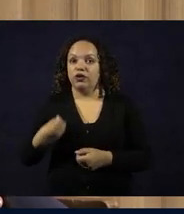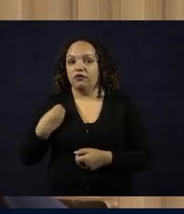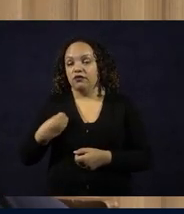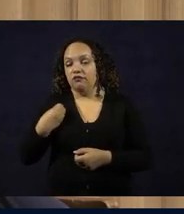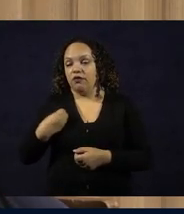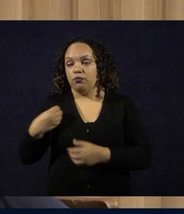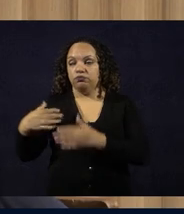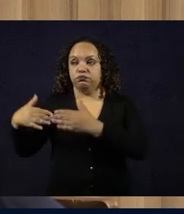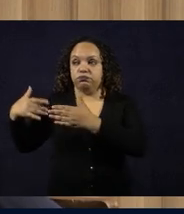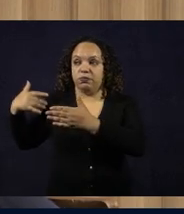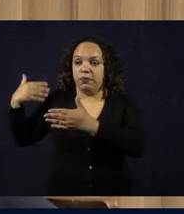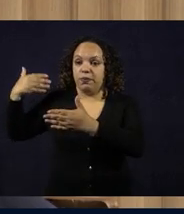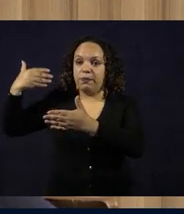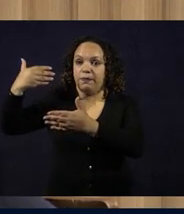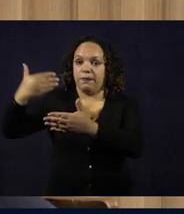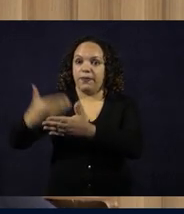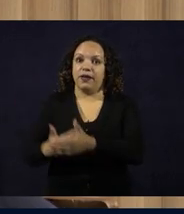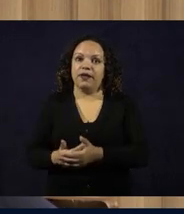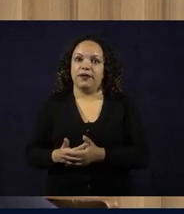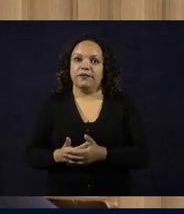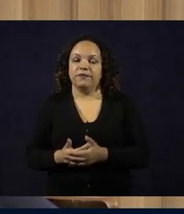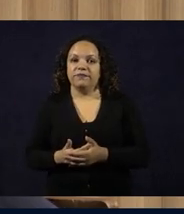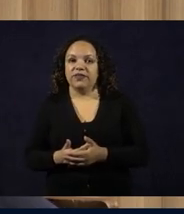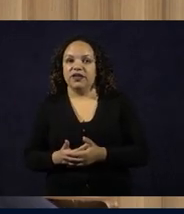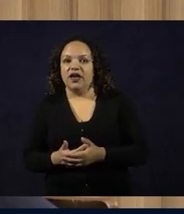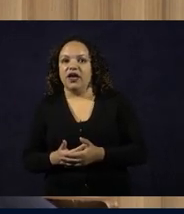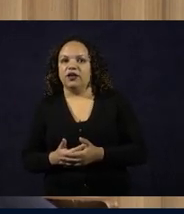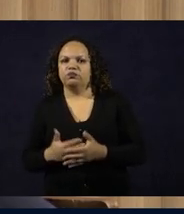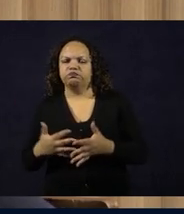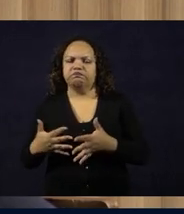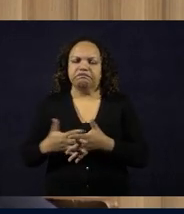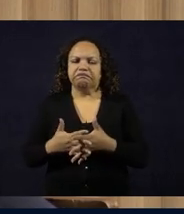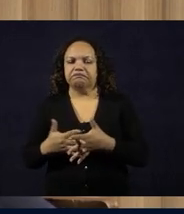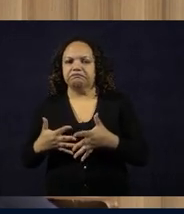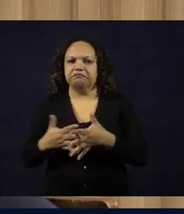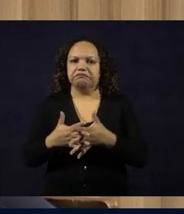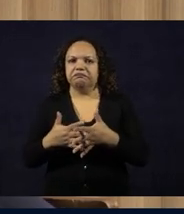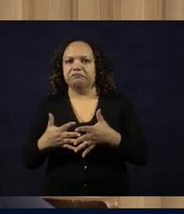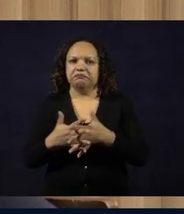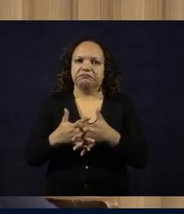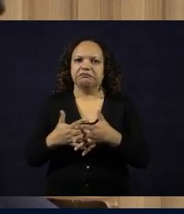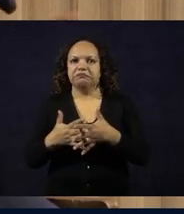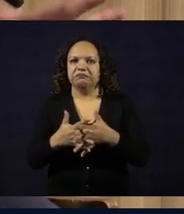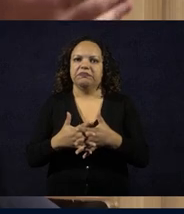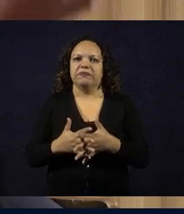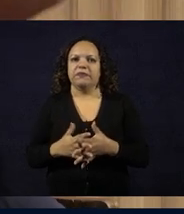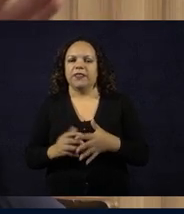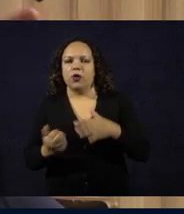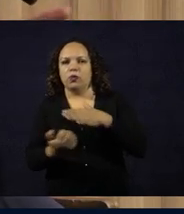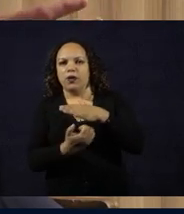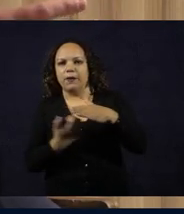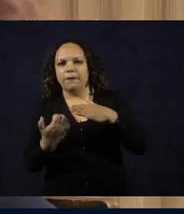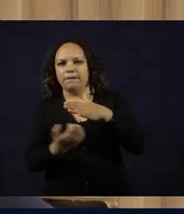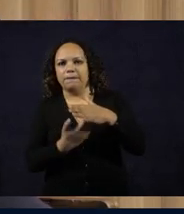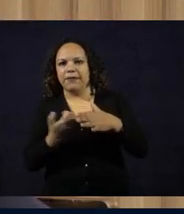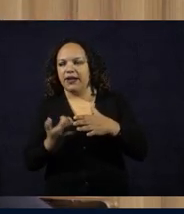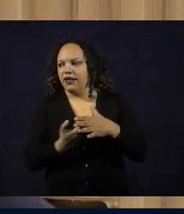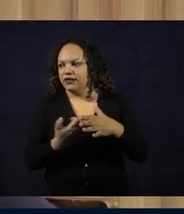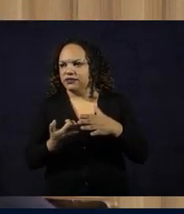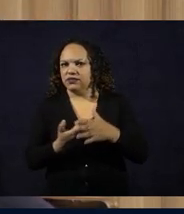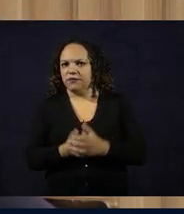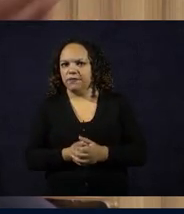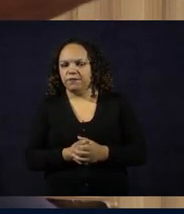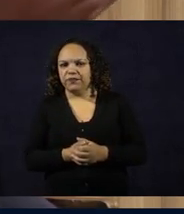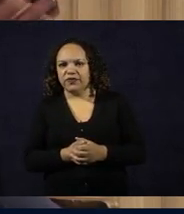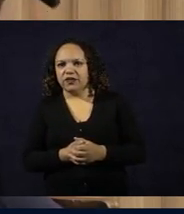nos últimos anos uma resistência das moléculas químicas que é Era ridículo uma empresa química que gasta 8